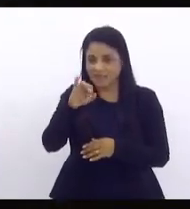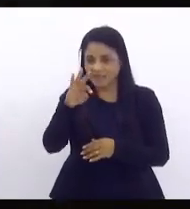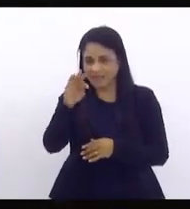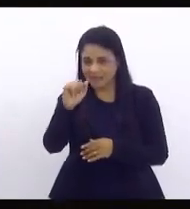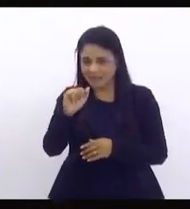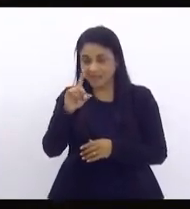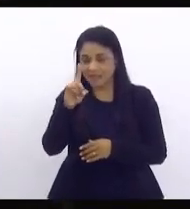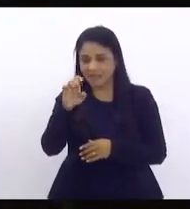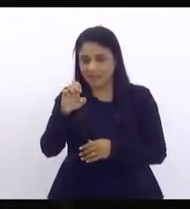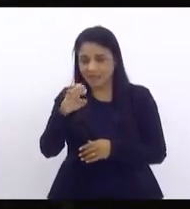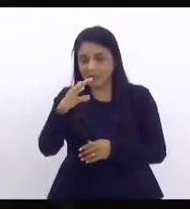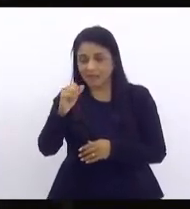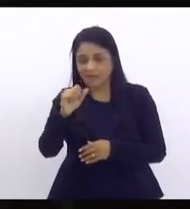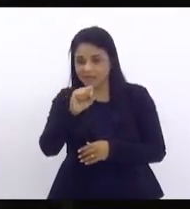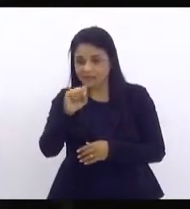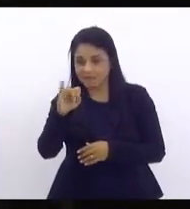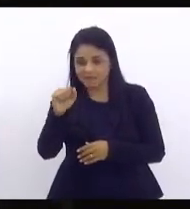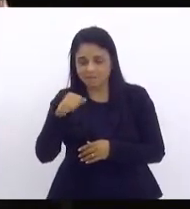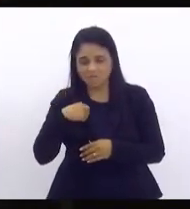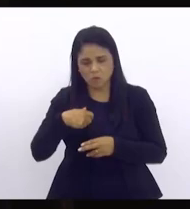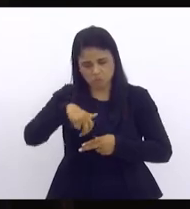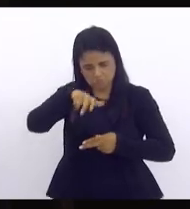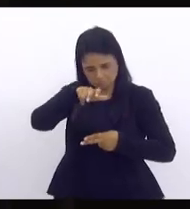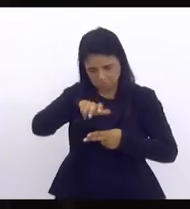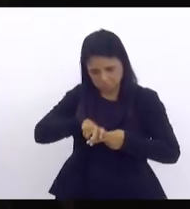coração fechado, quando eu vi